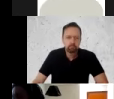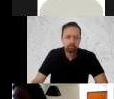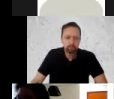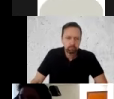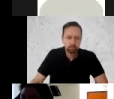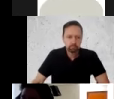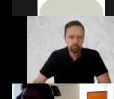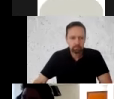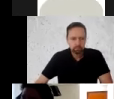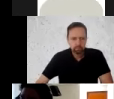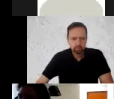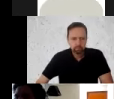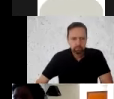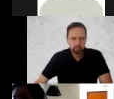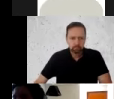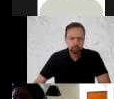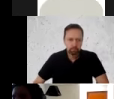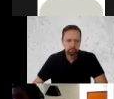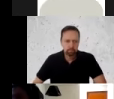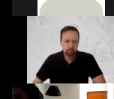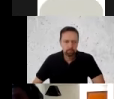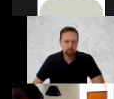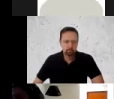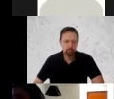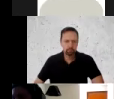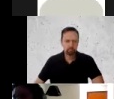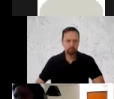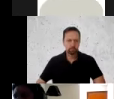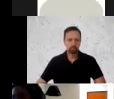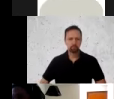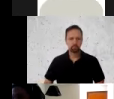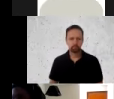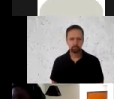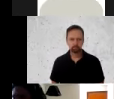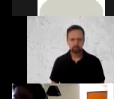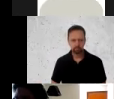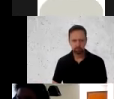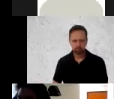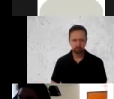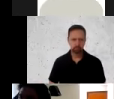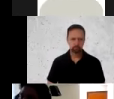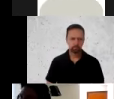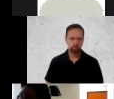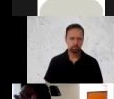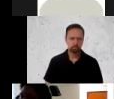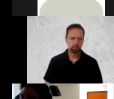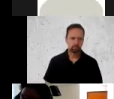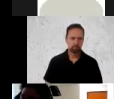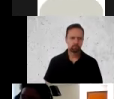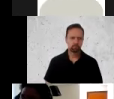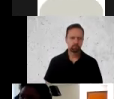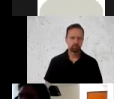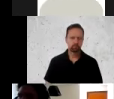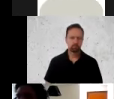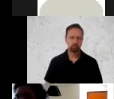empréstimos segurados em relação à firma diminui e o número de investimento em relação ao ativo, também diminui, né?